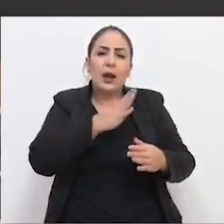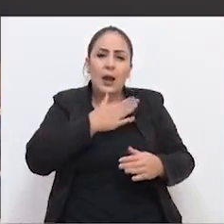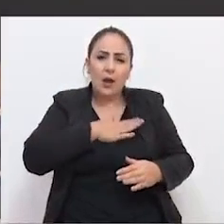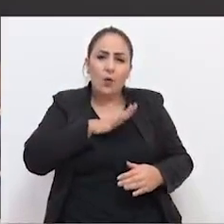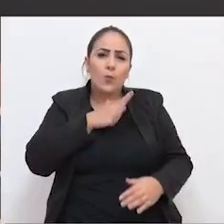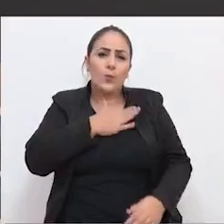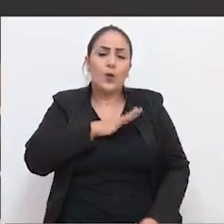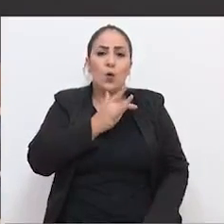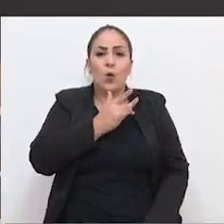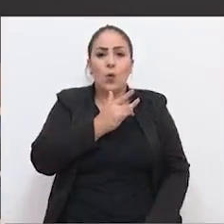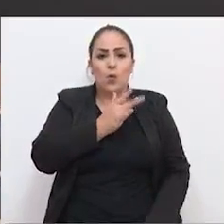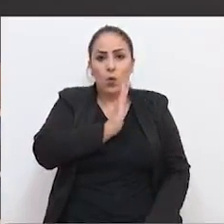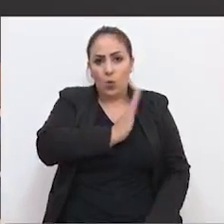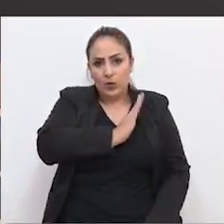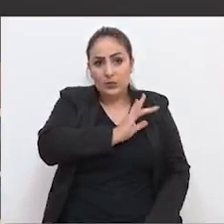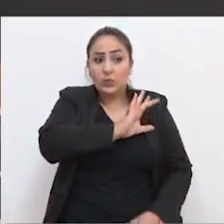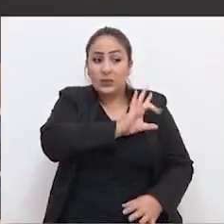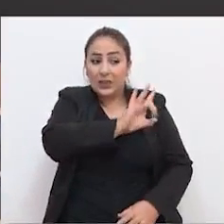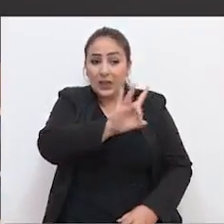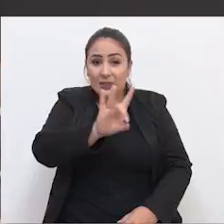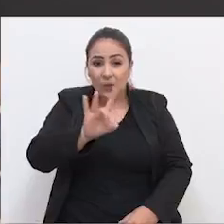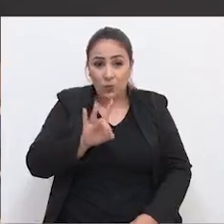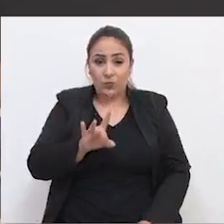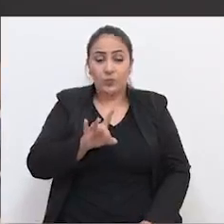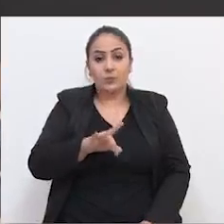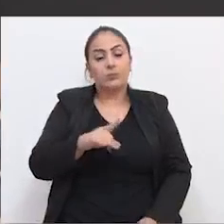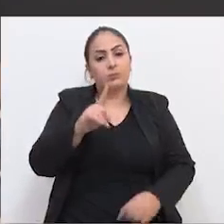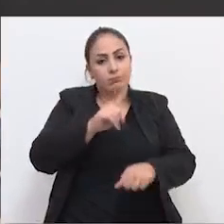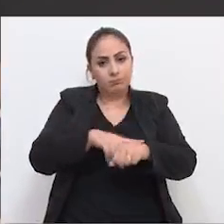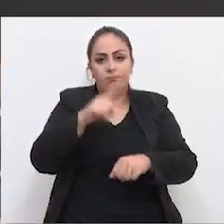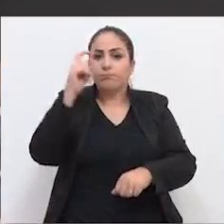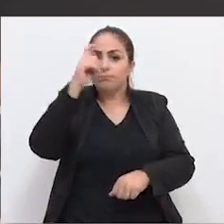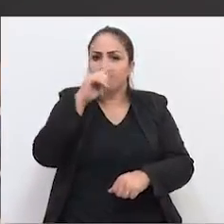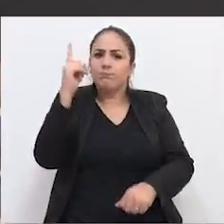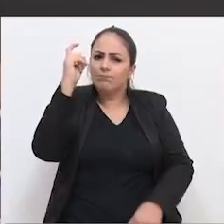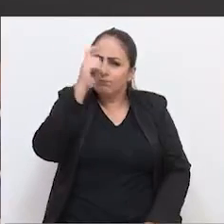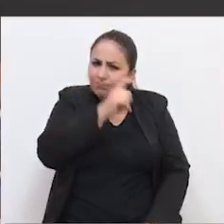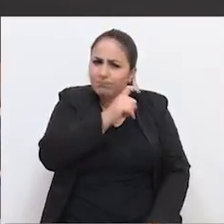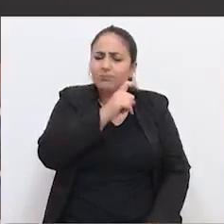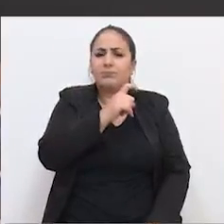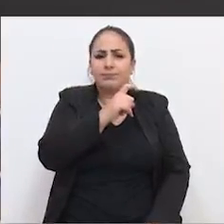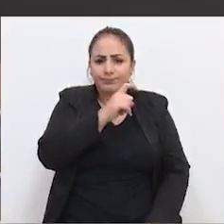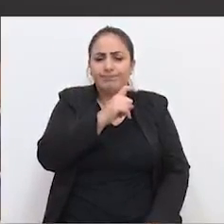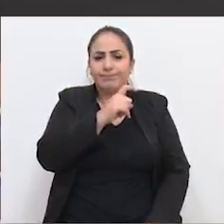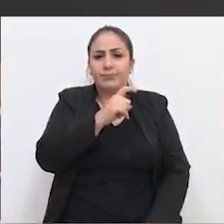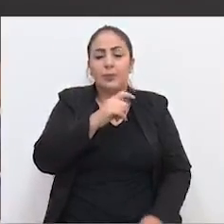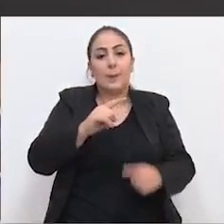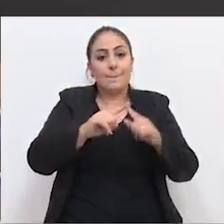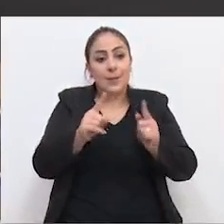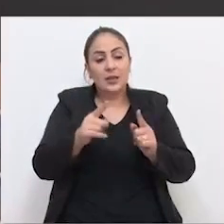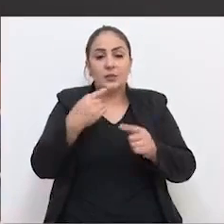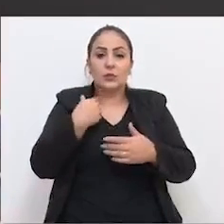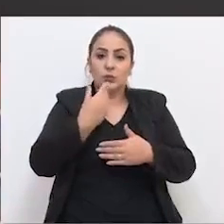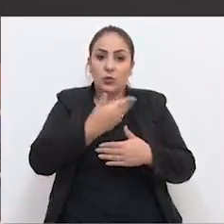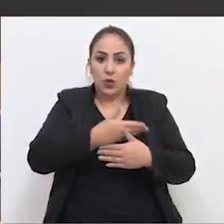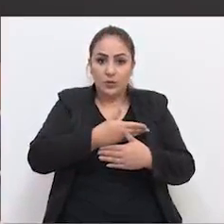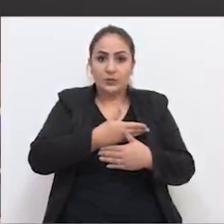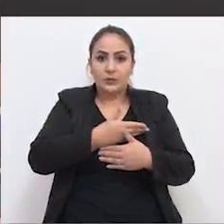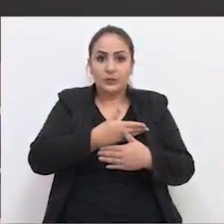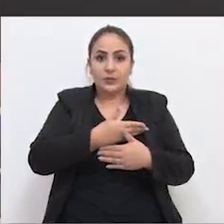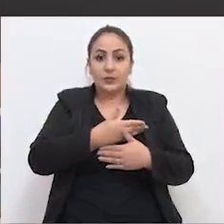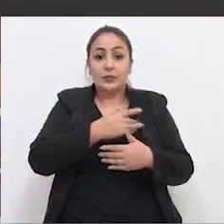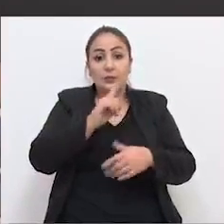de todos, porque certamente é um momento muito difícil, muito complicado, mas a nós